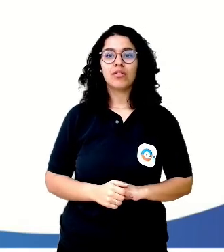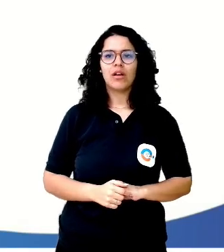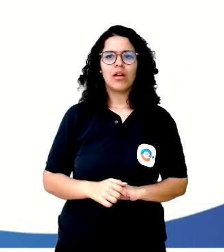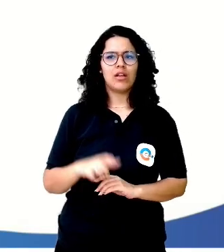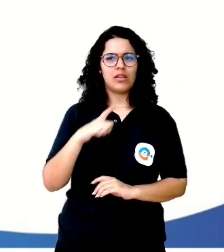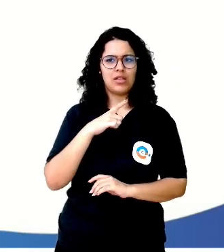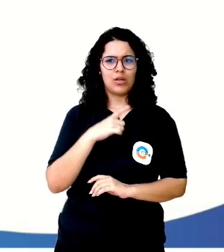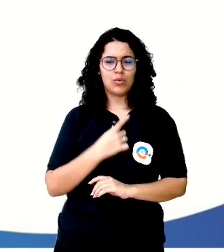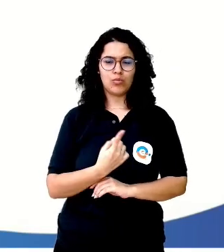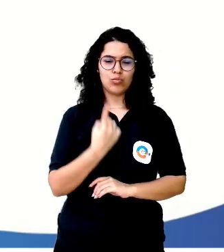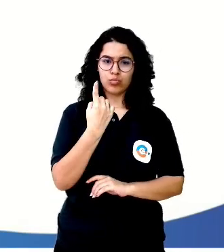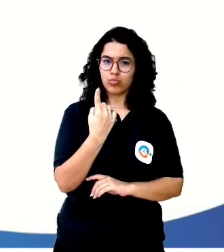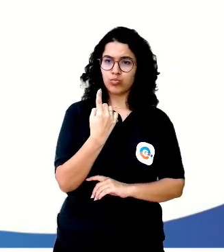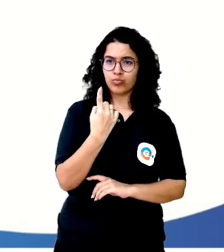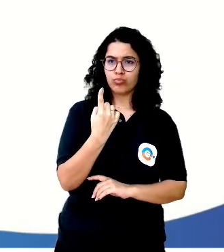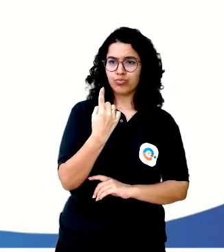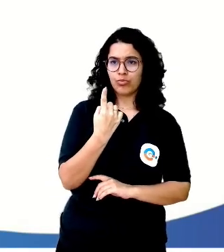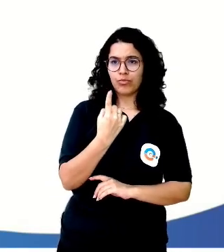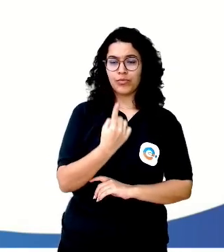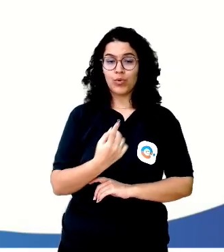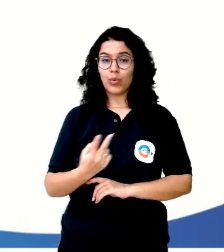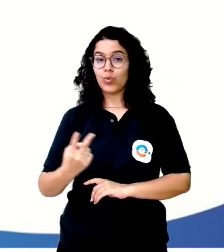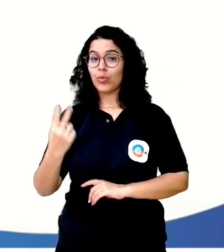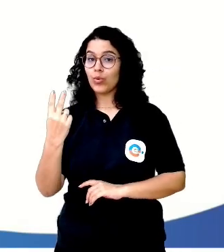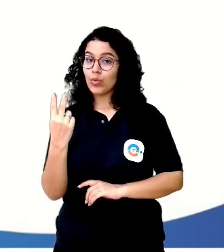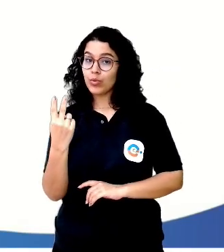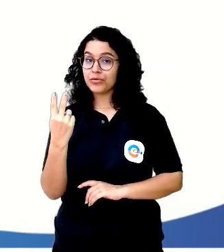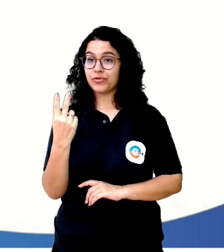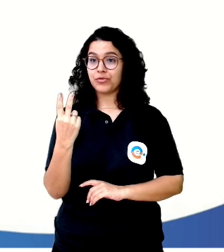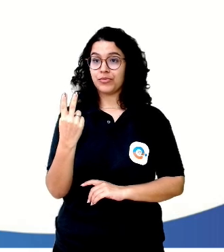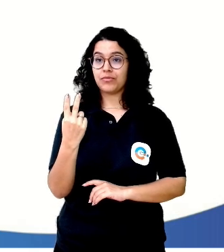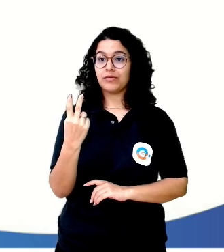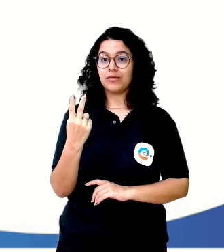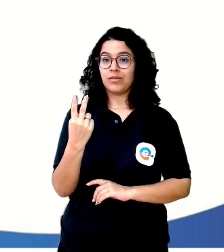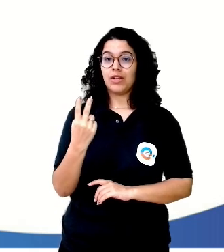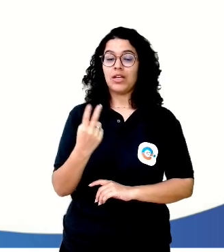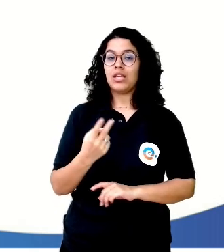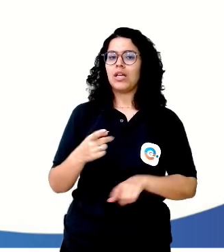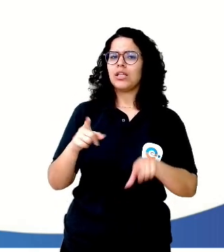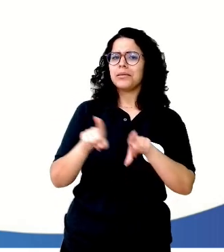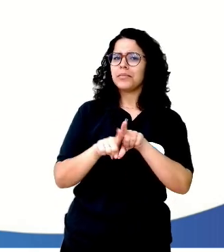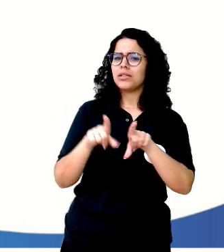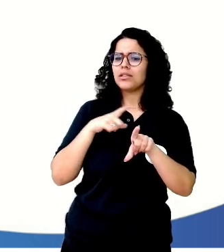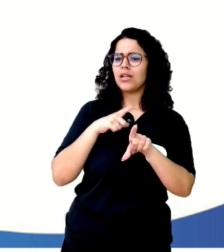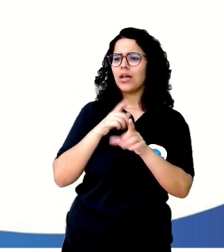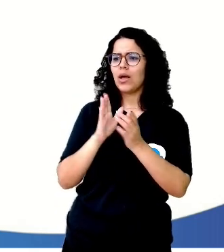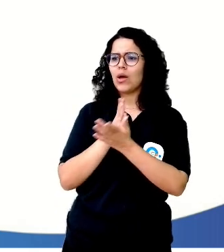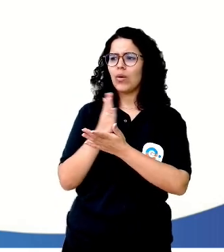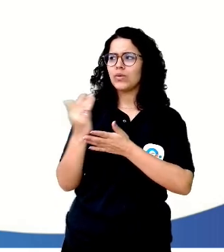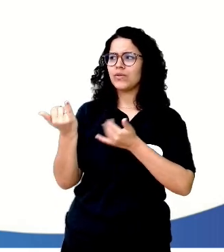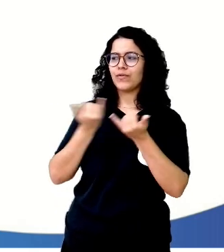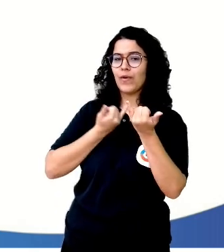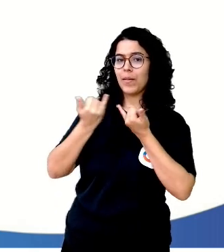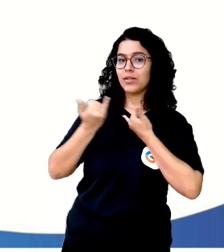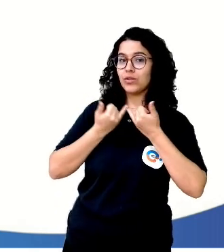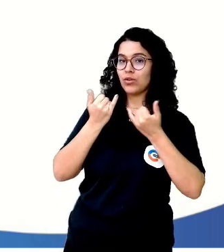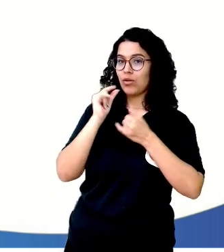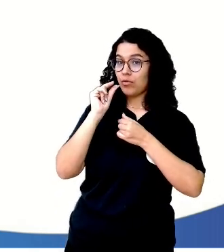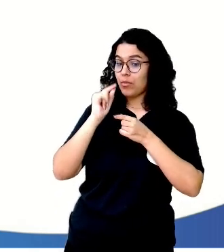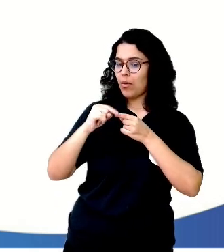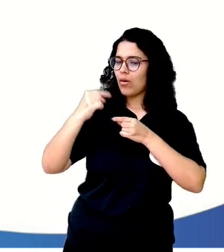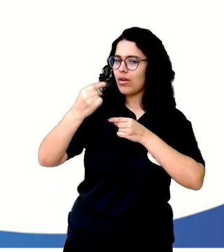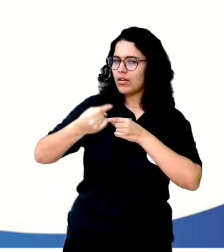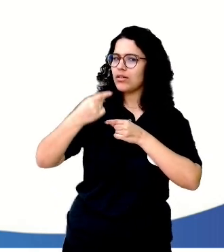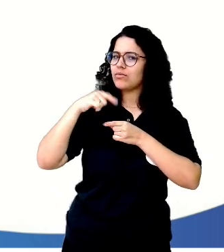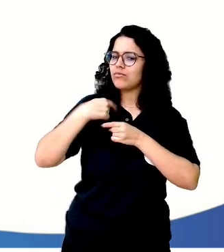eu tenho um triângulo 1, um triângulo 2 e algumas informações, que já a gente volta para as informações que a gente tem